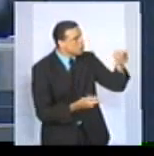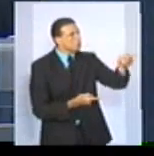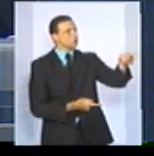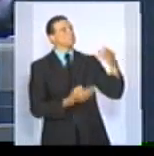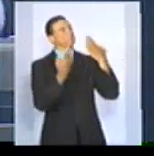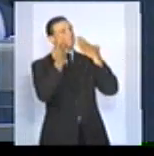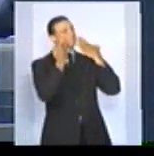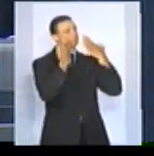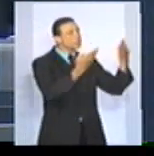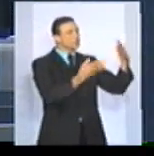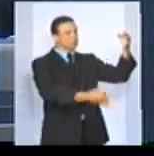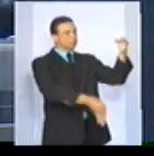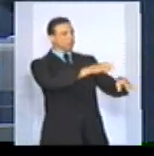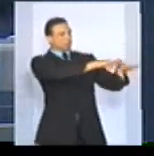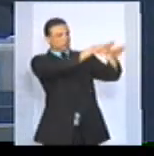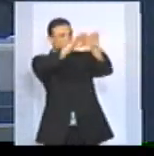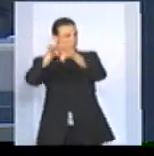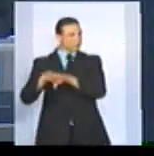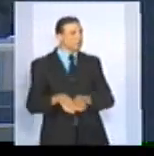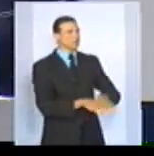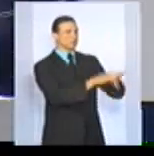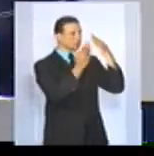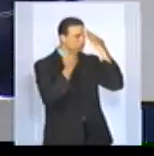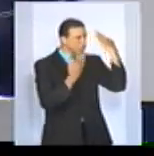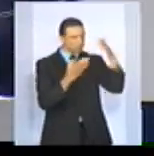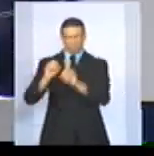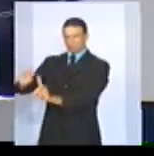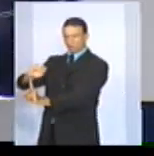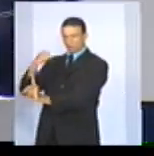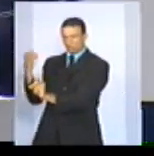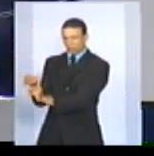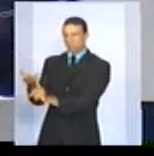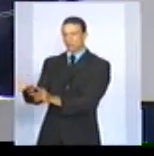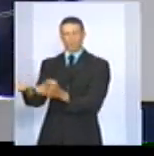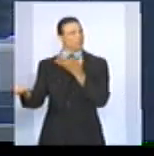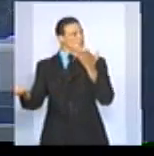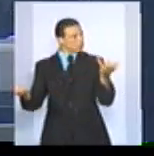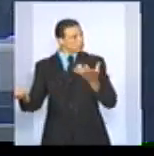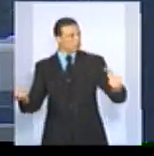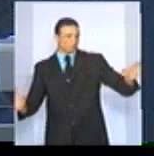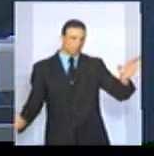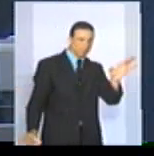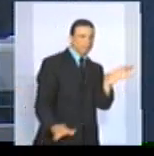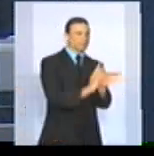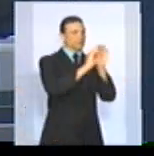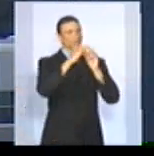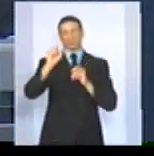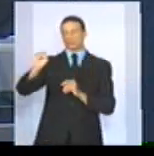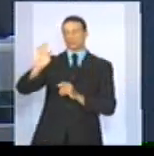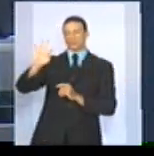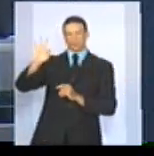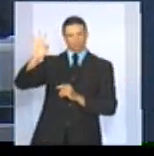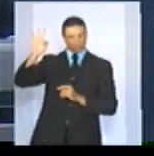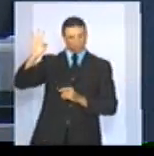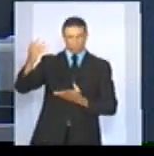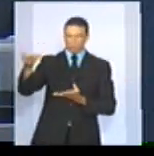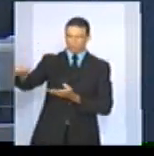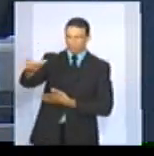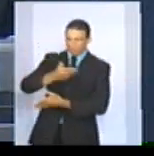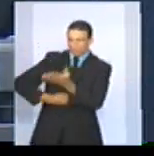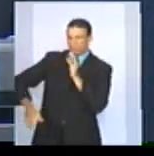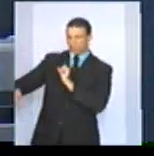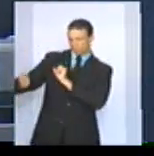exemplo democrático de abertura E é isso que a sociedade reconhece pretende e espera que o STF sempre esteja